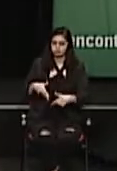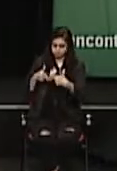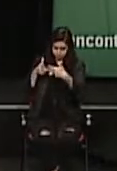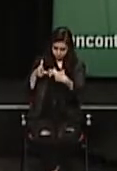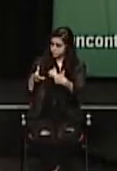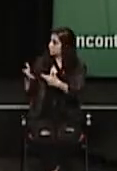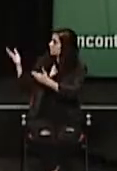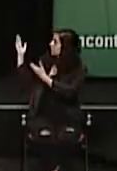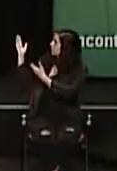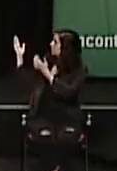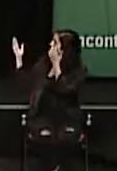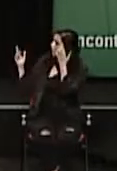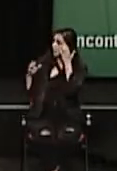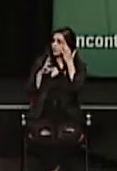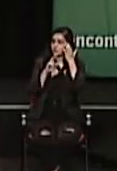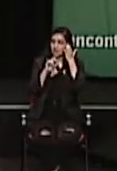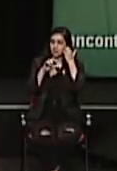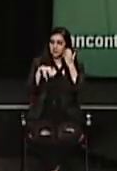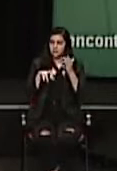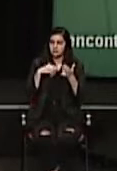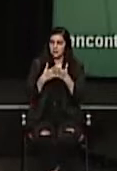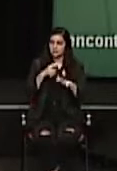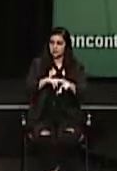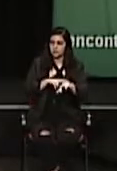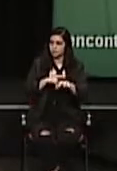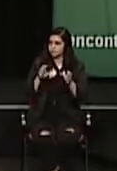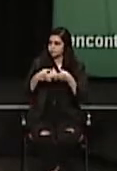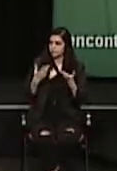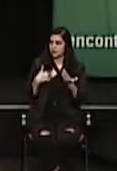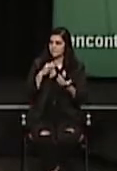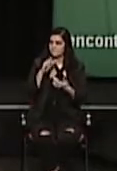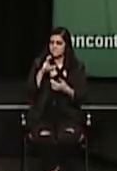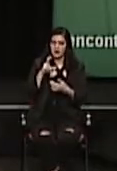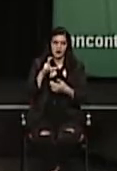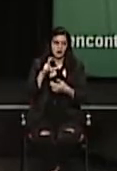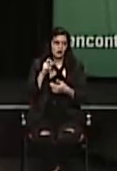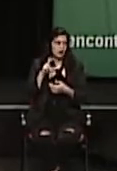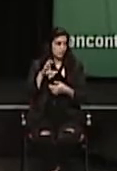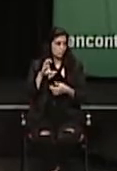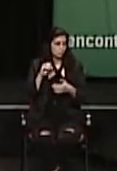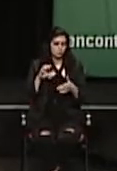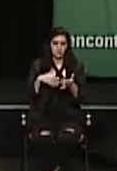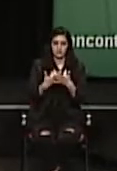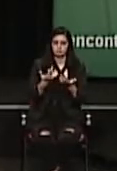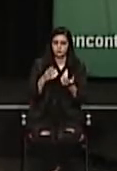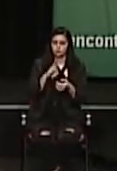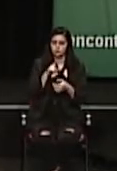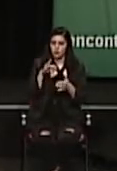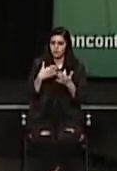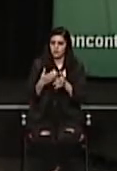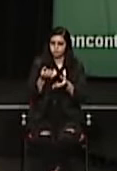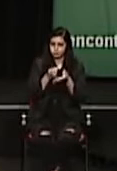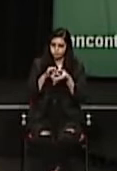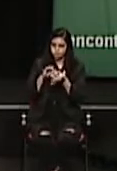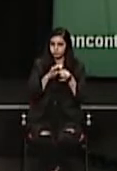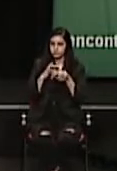videoconferência. Shireen Hassan Abbas, diretor executivo da Farco, e João Barata, investigador e coordenador do Laboratório de